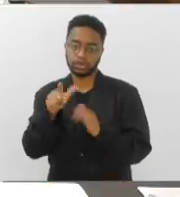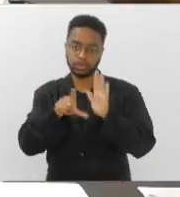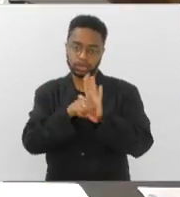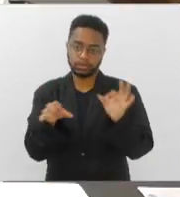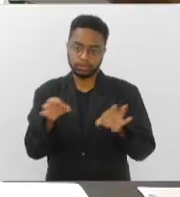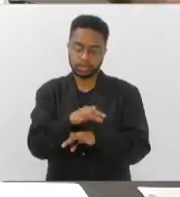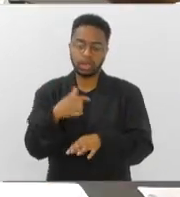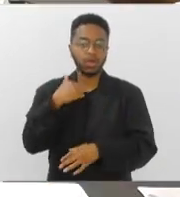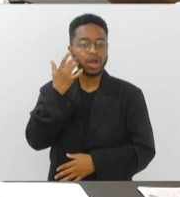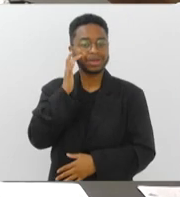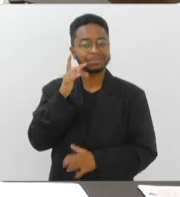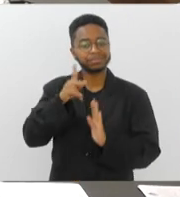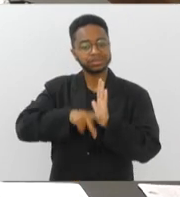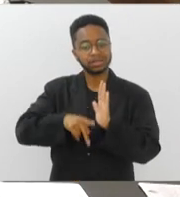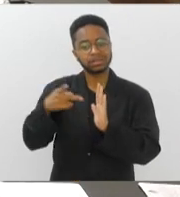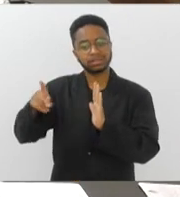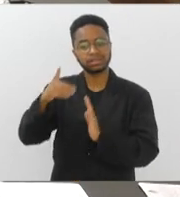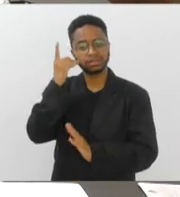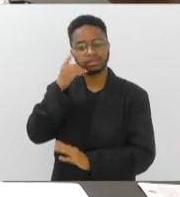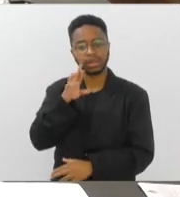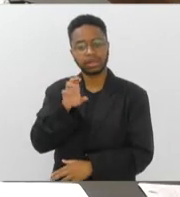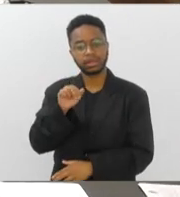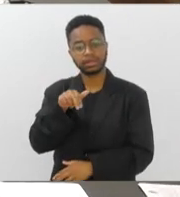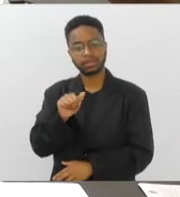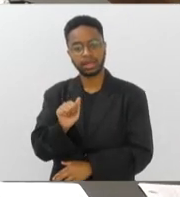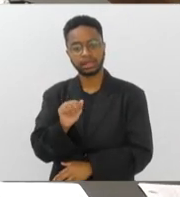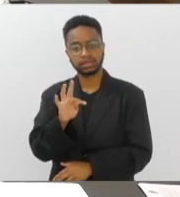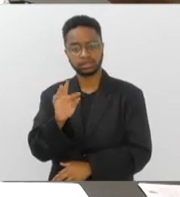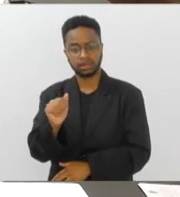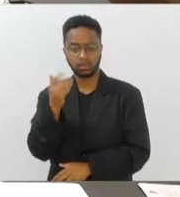eu não salvo eu de memória, é da deputada Renata Souza.